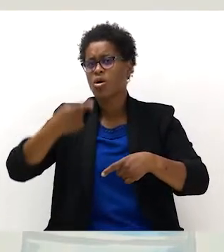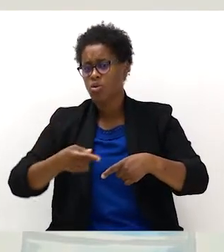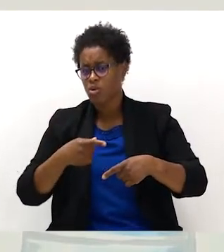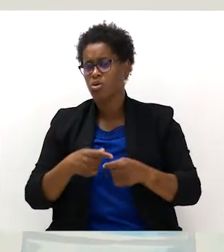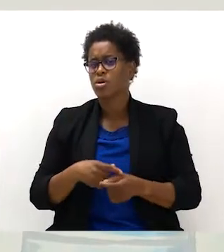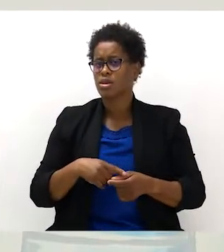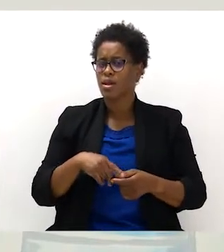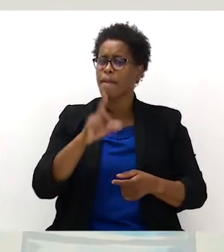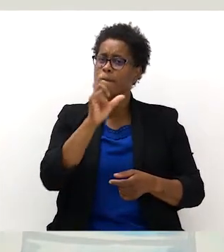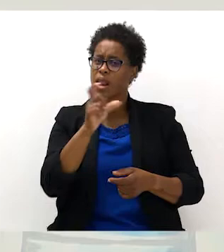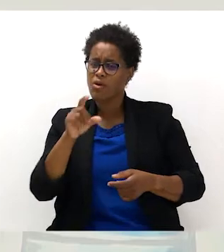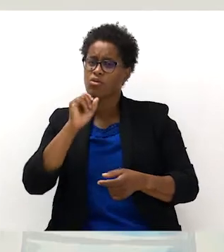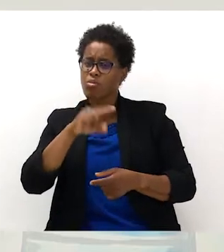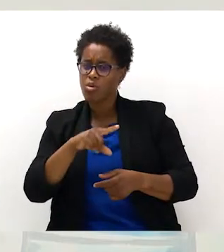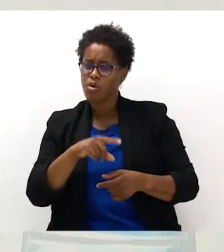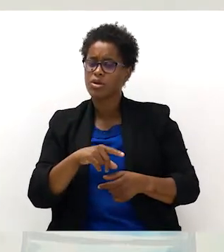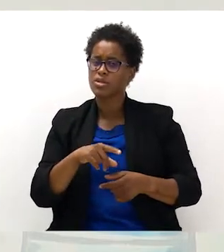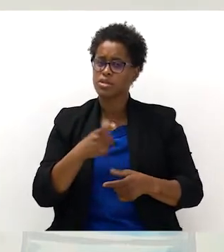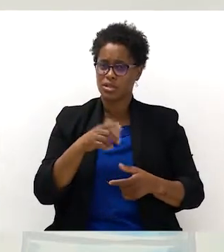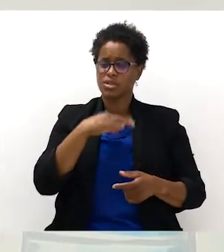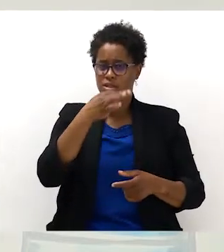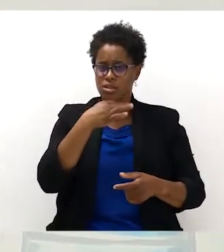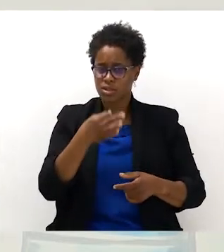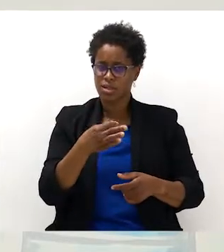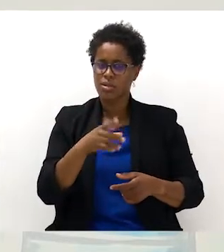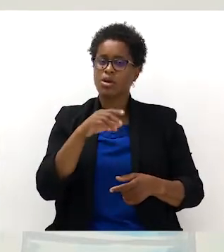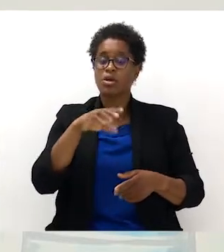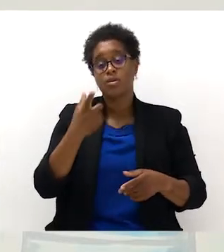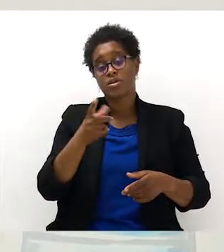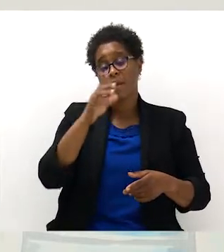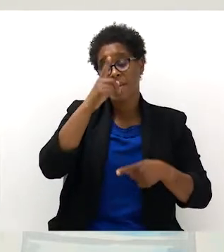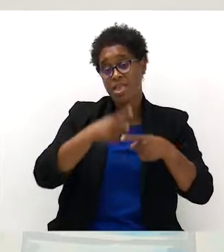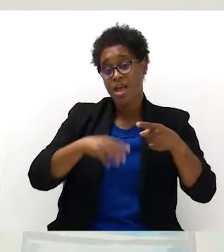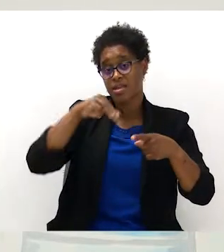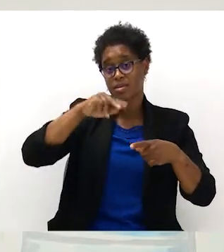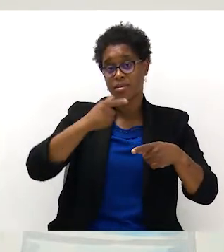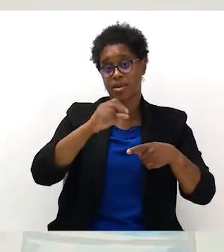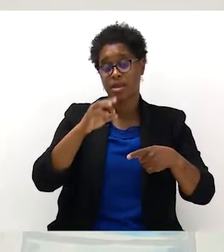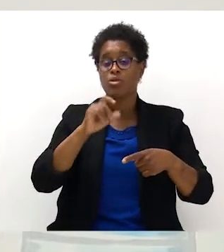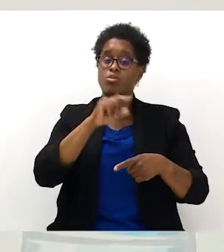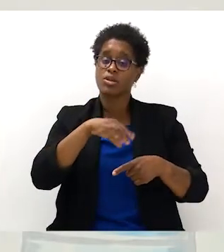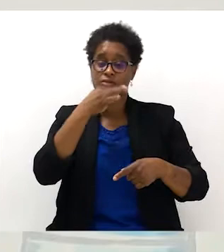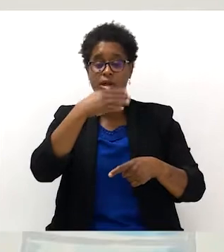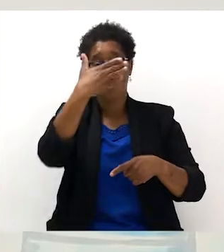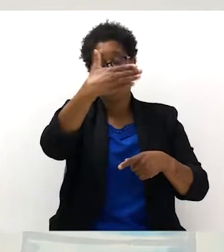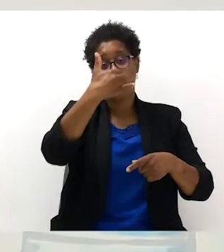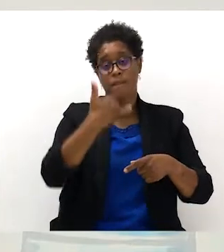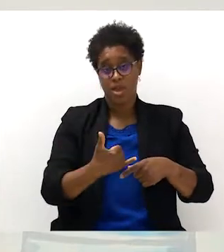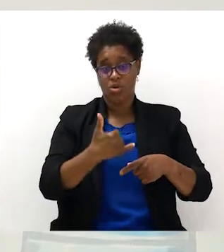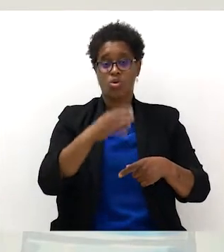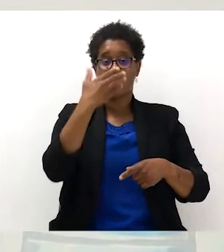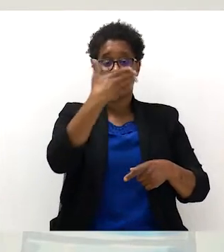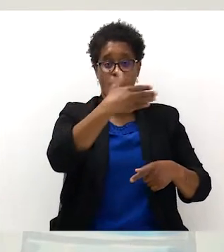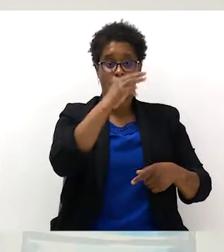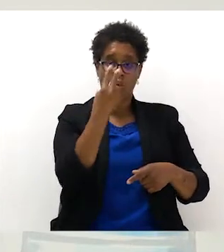usar, outras palavras. Em vez de dizer a metade do bolo, podemos dizer um meio. Entendidos? Um